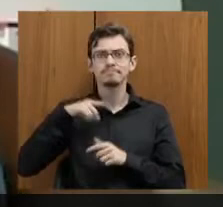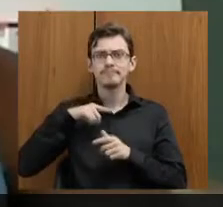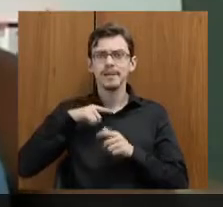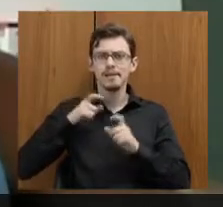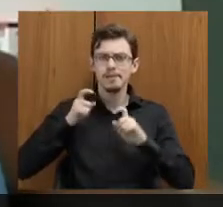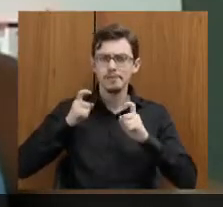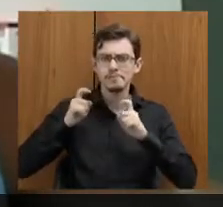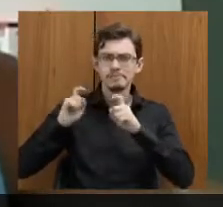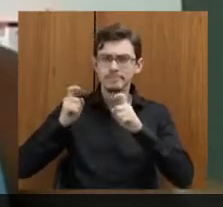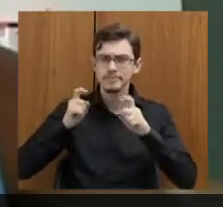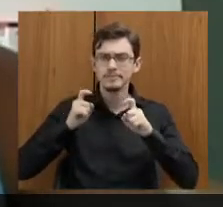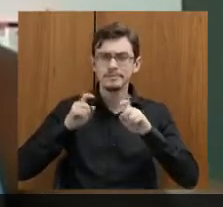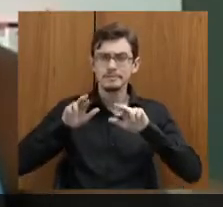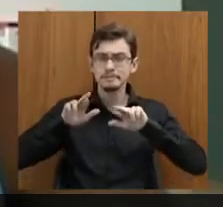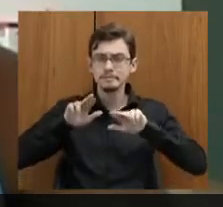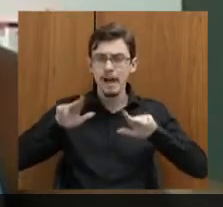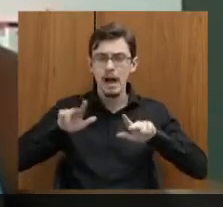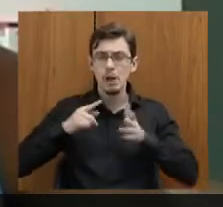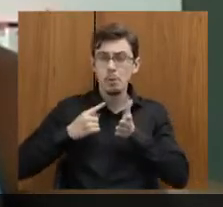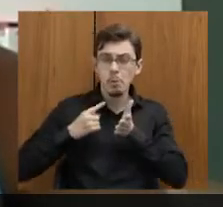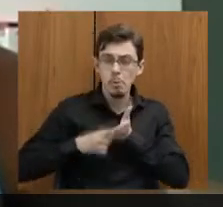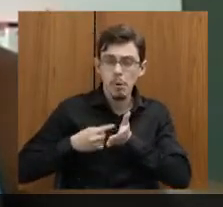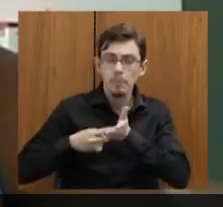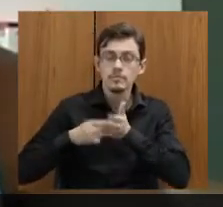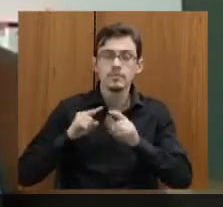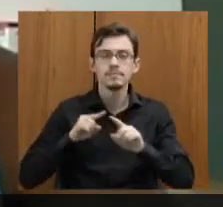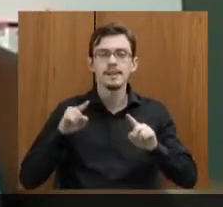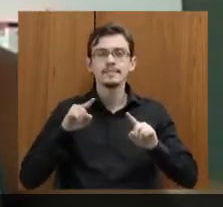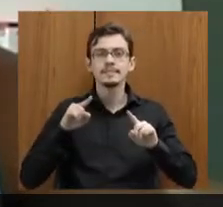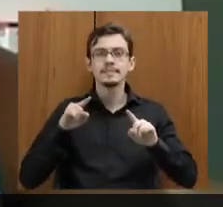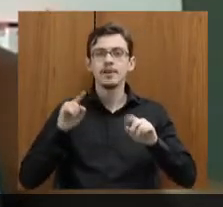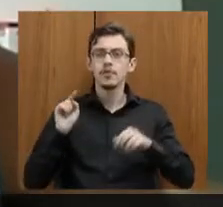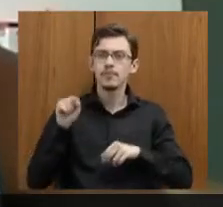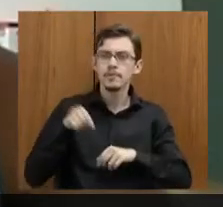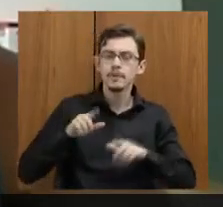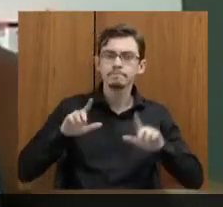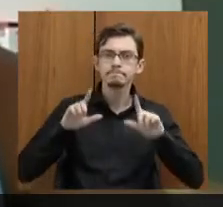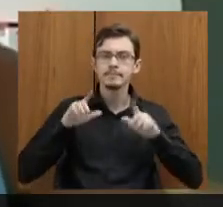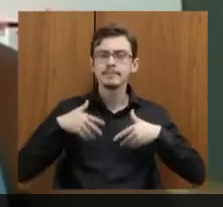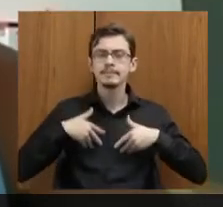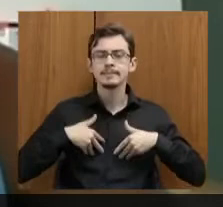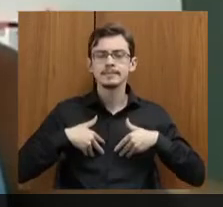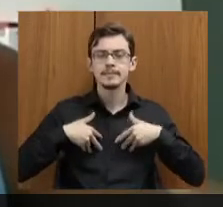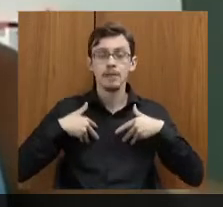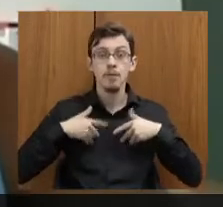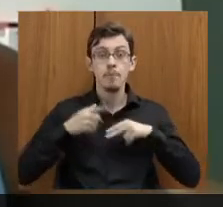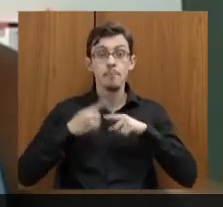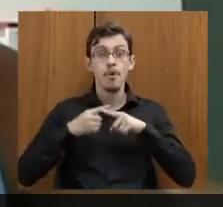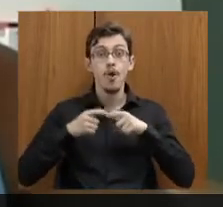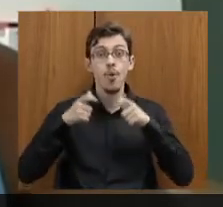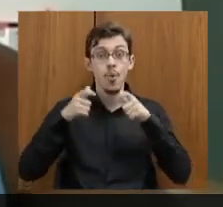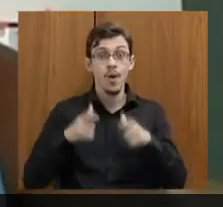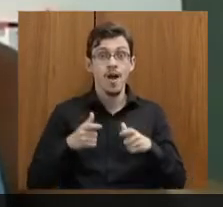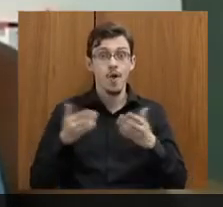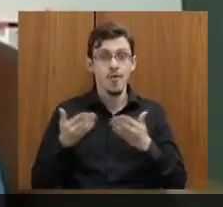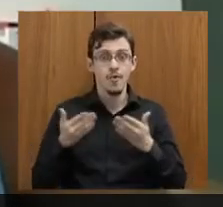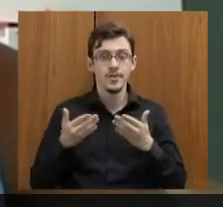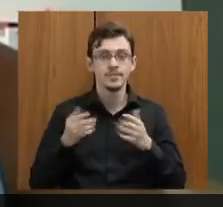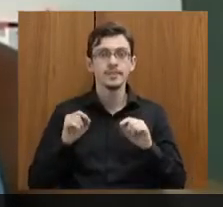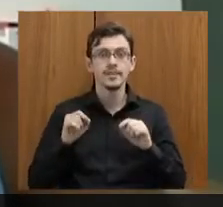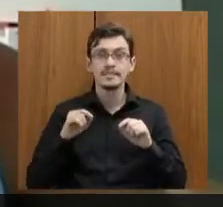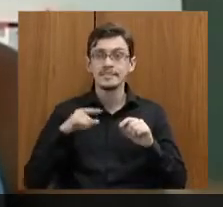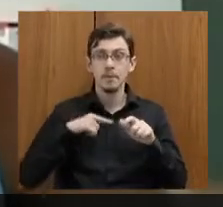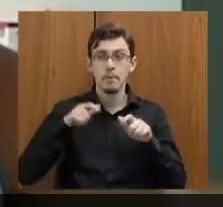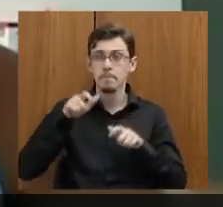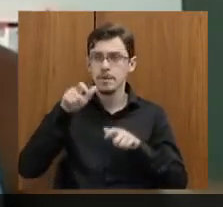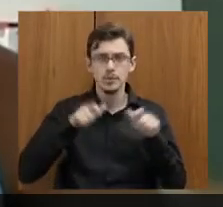mas para mim o Andressa esse passar um poder aguentar esse espaço também que ele está ocupado